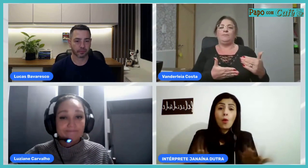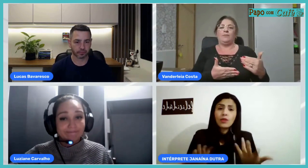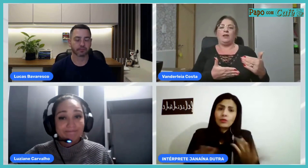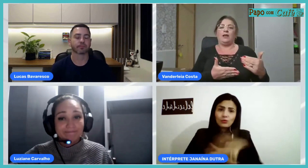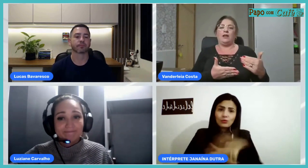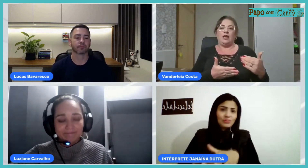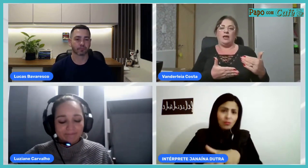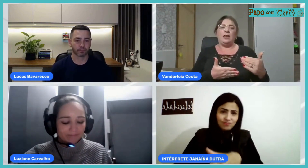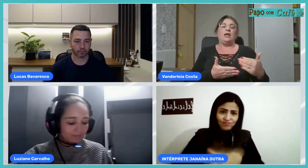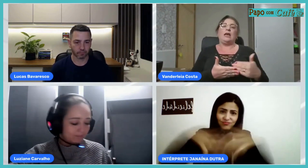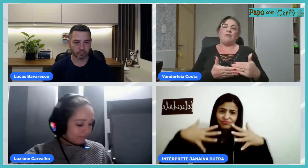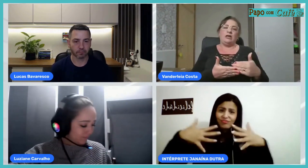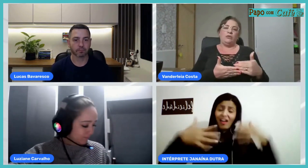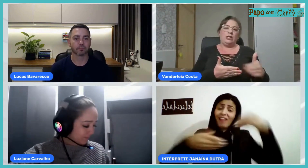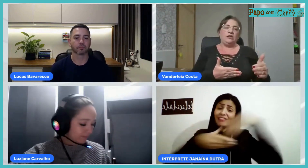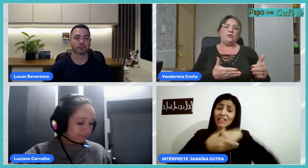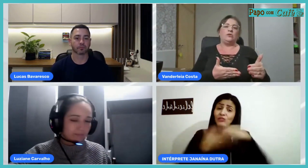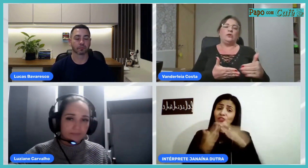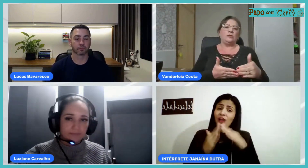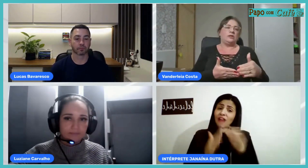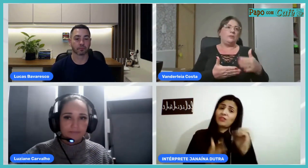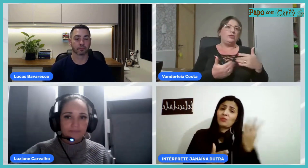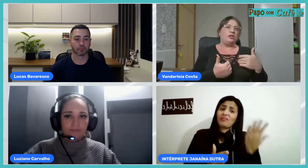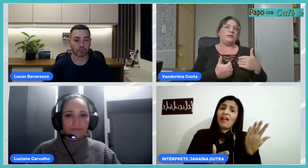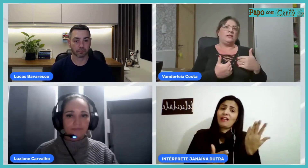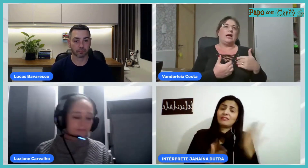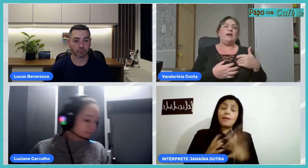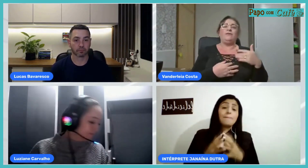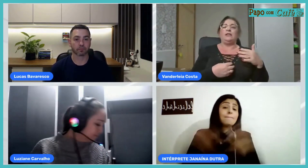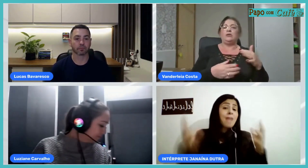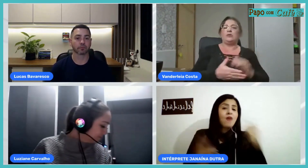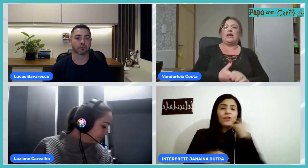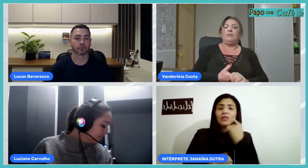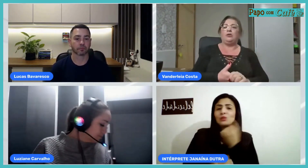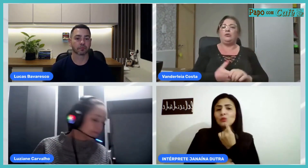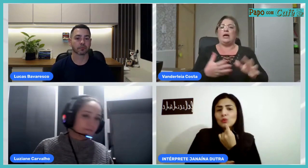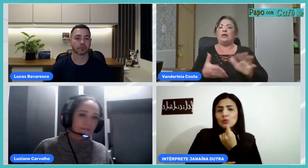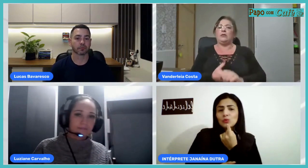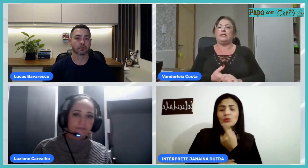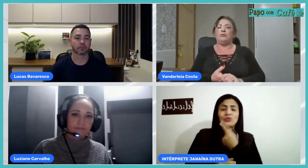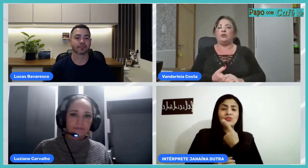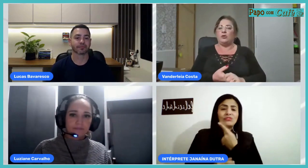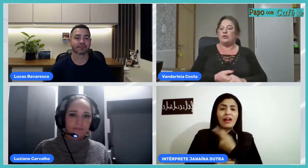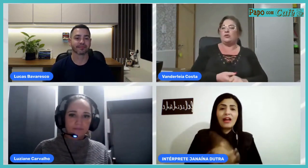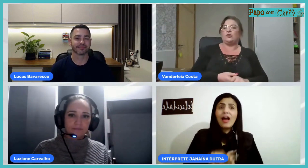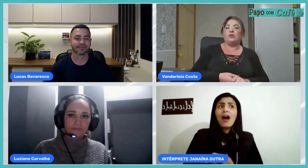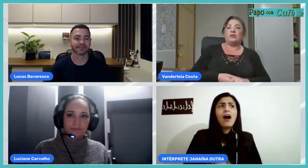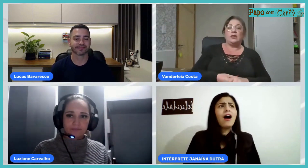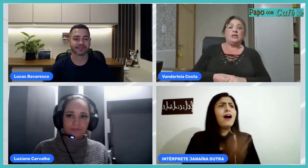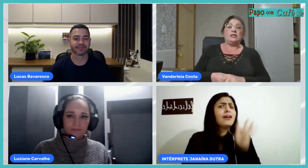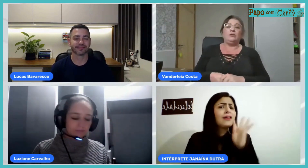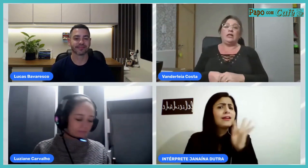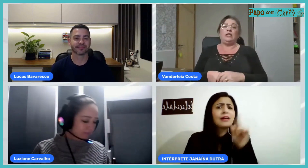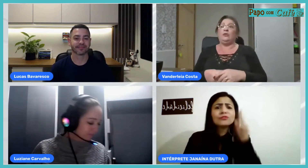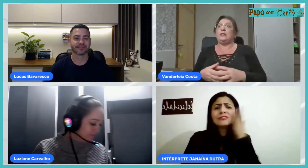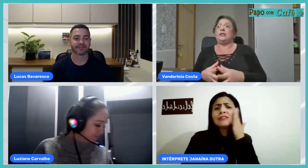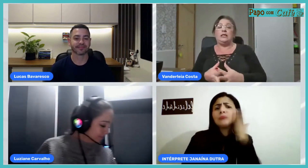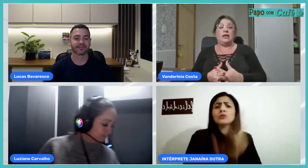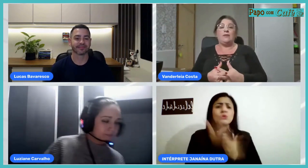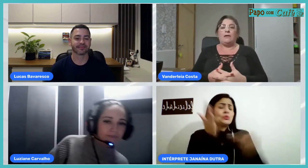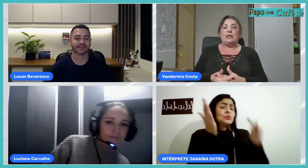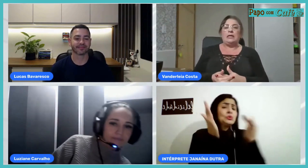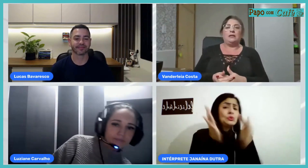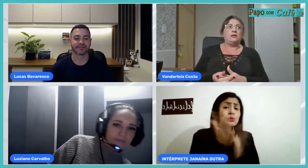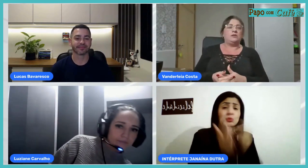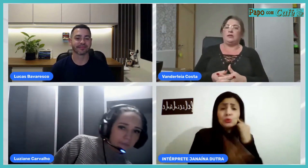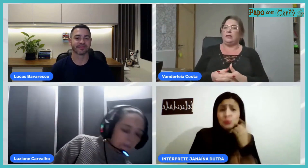casa. Né? Que a maioria dos surdos, eu sempre digo assim, ai, Wanda, tu sabe tudo, ai, coisa boa, todos os surdos são que nem tu, assim,